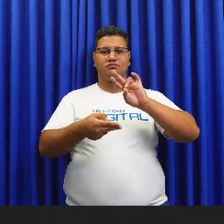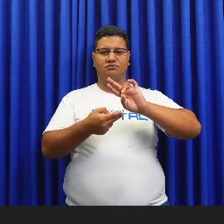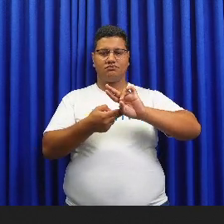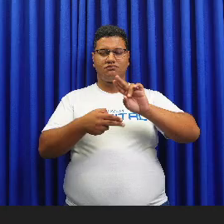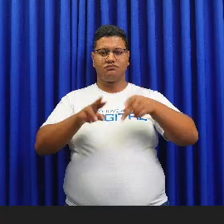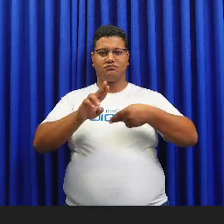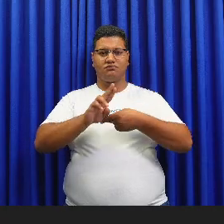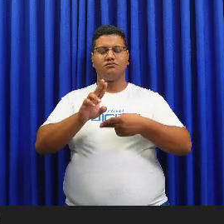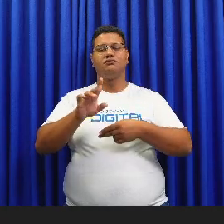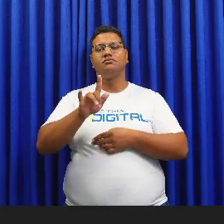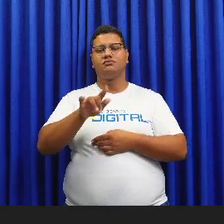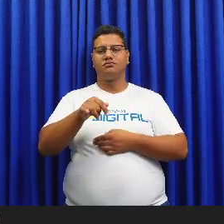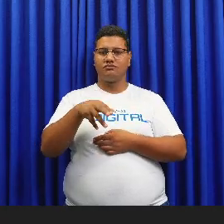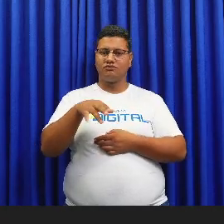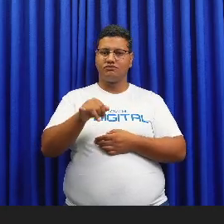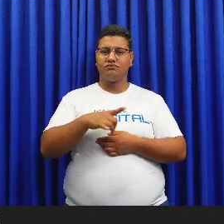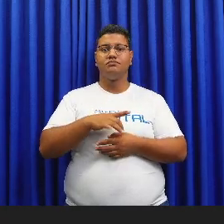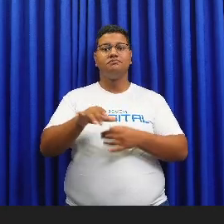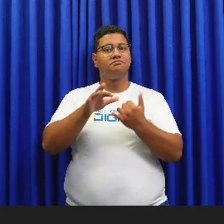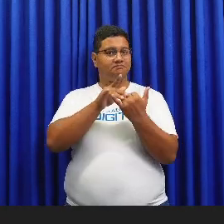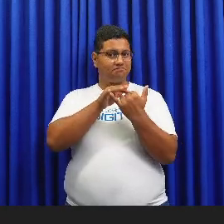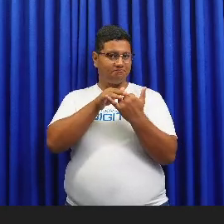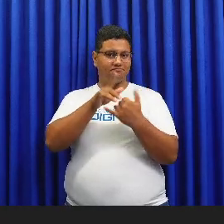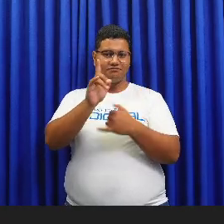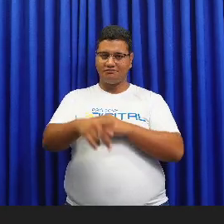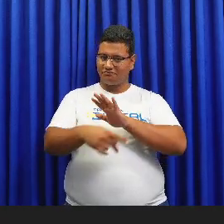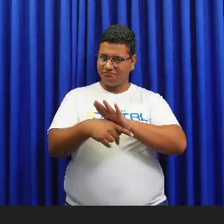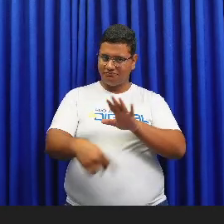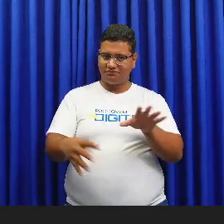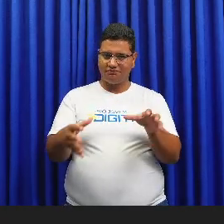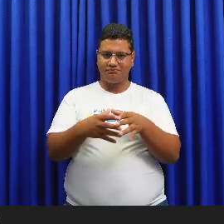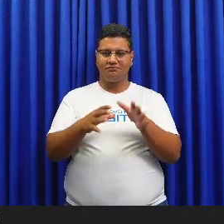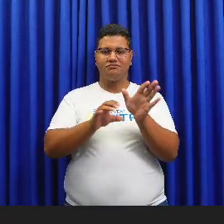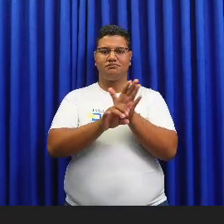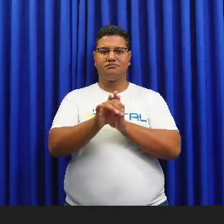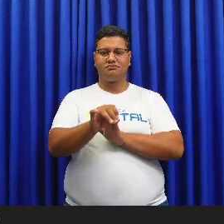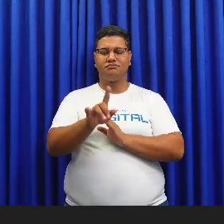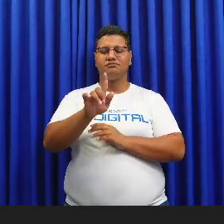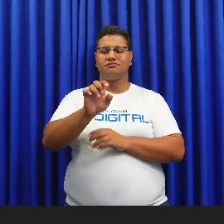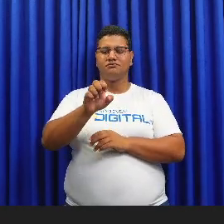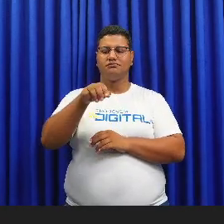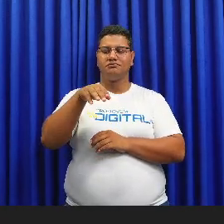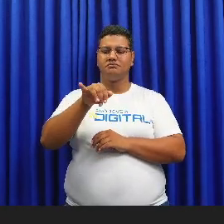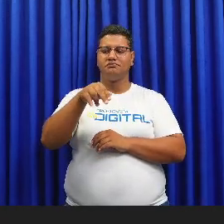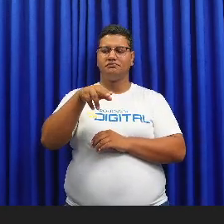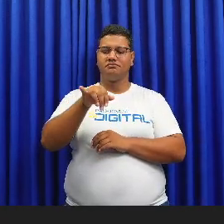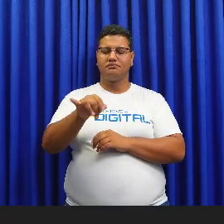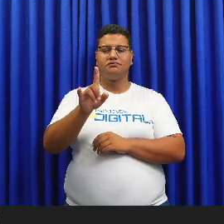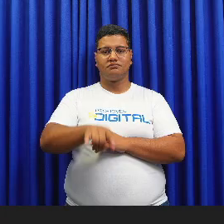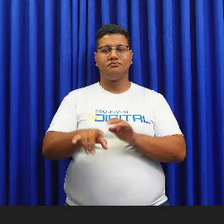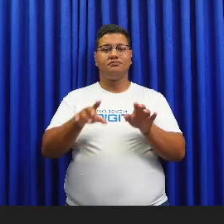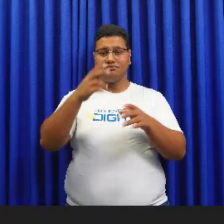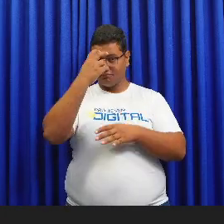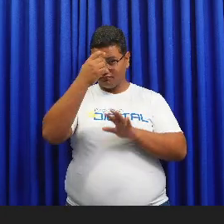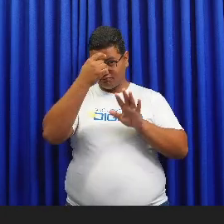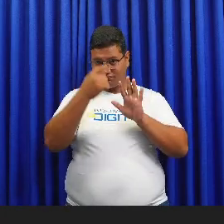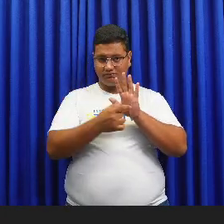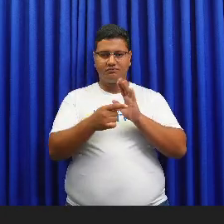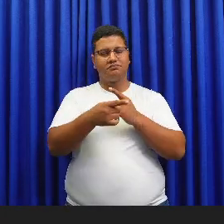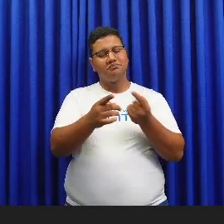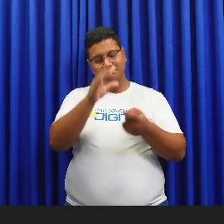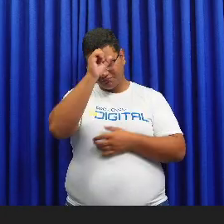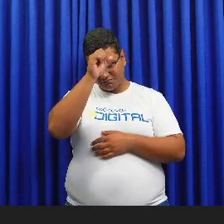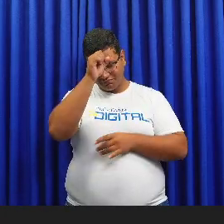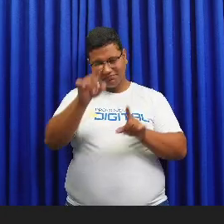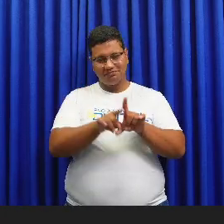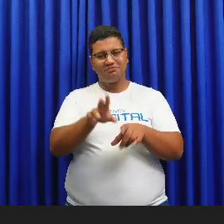Google, o YouTube é do grupo Google, Gemini, que é a inteligência artificial do Google e você já